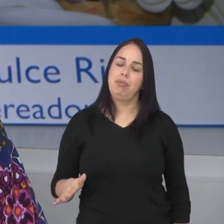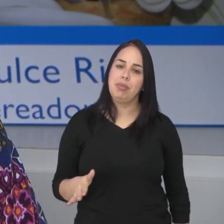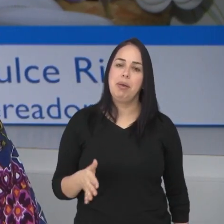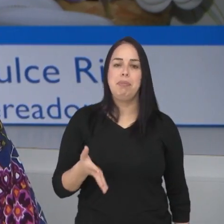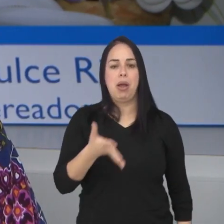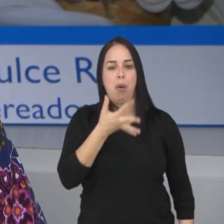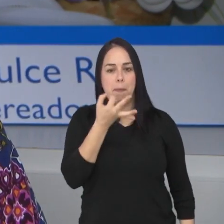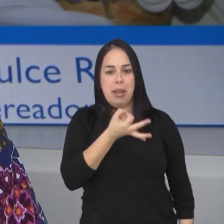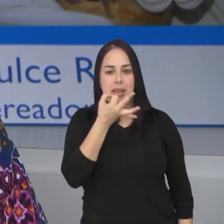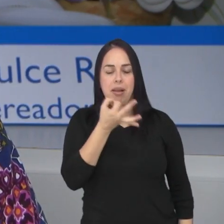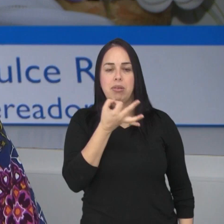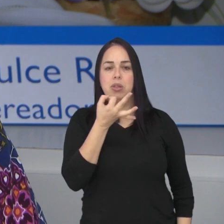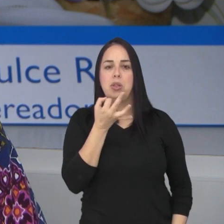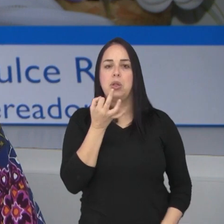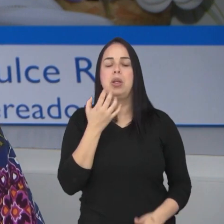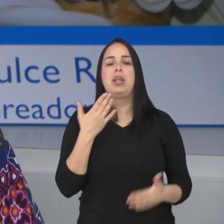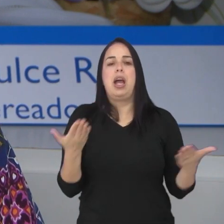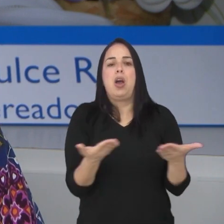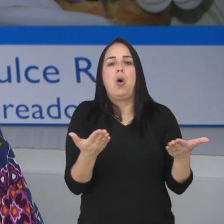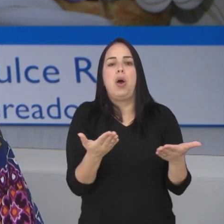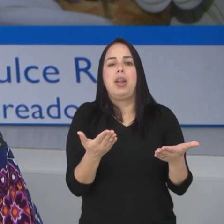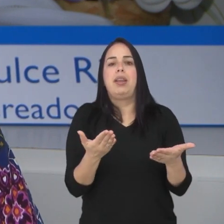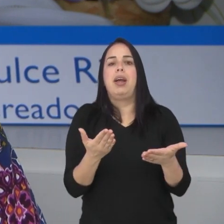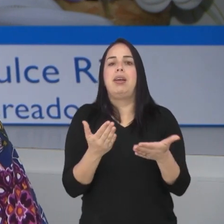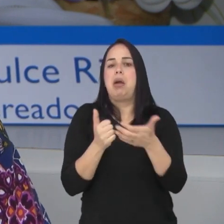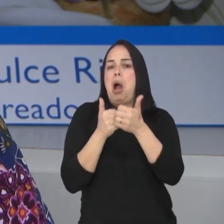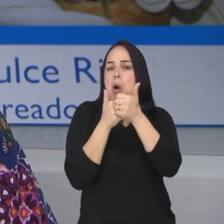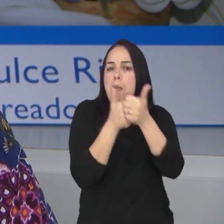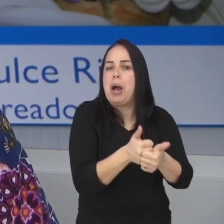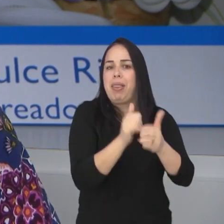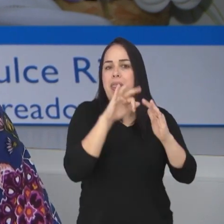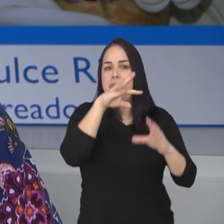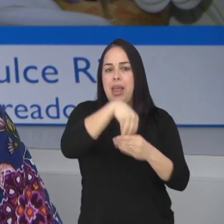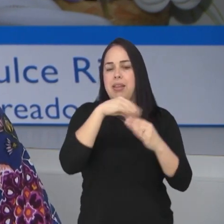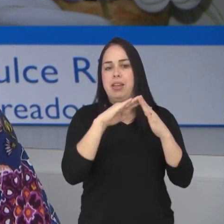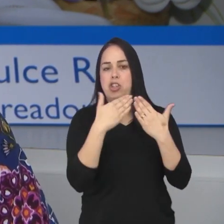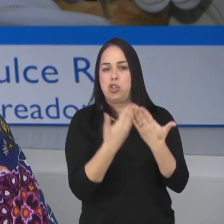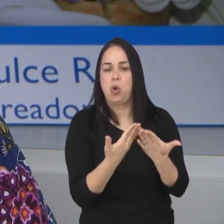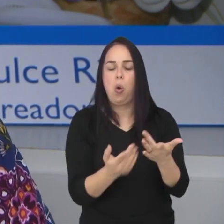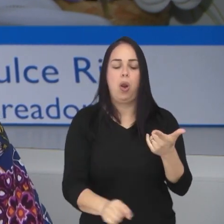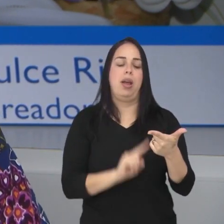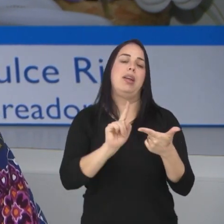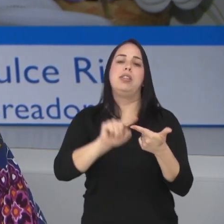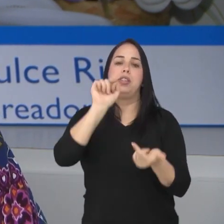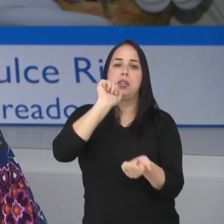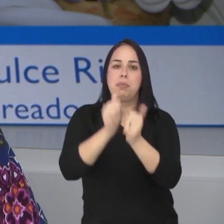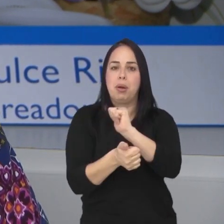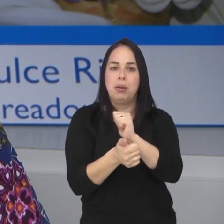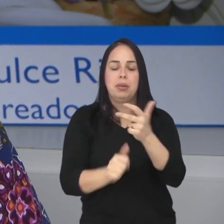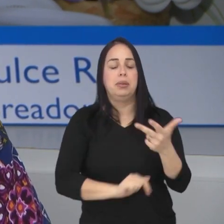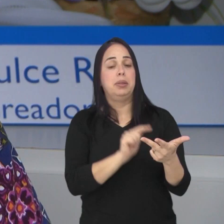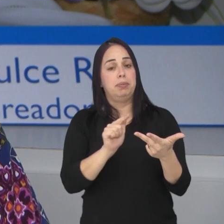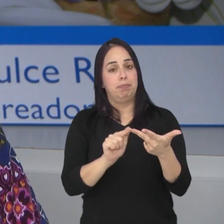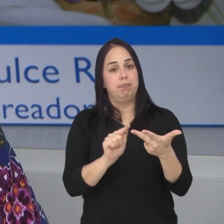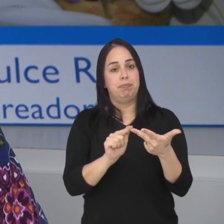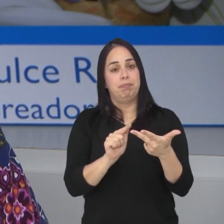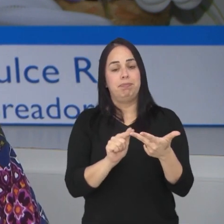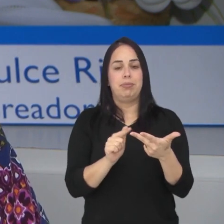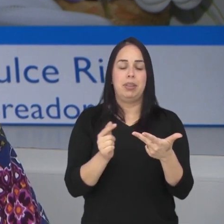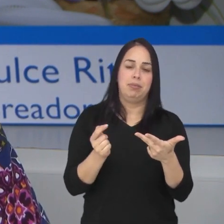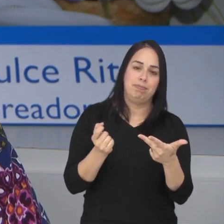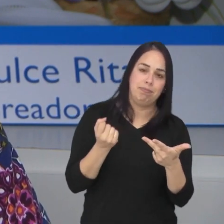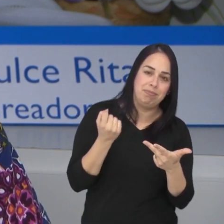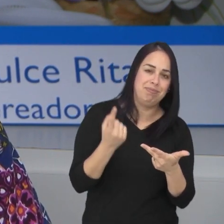tendo está tendo acompanhamento na escola, está tendo algumas atividades esportivas,